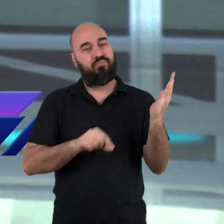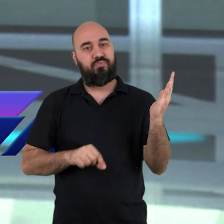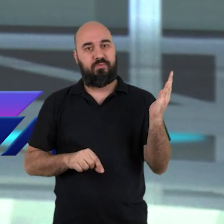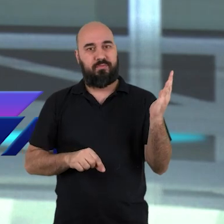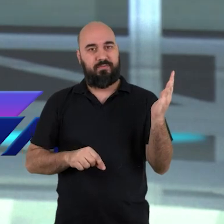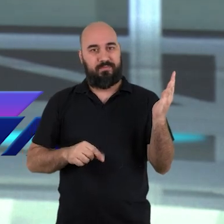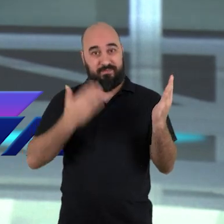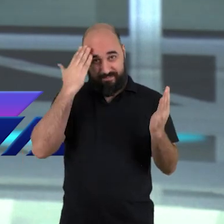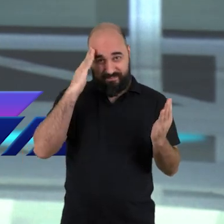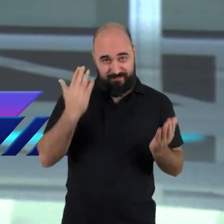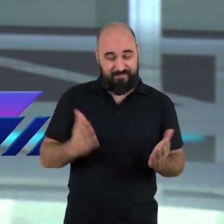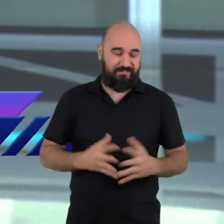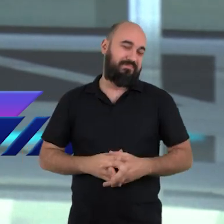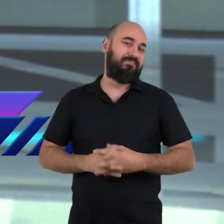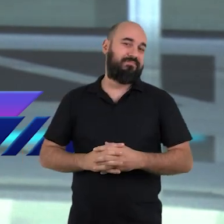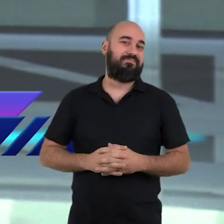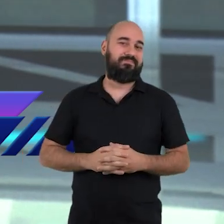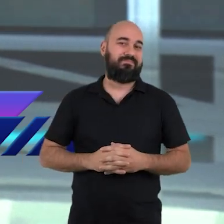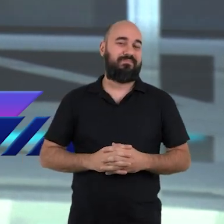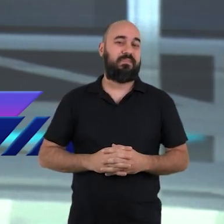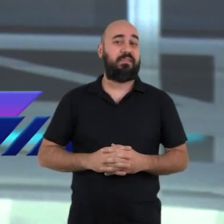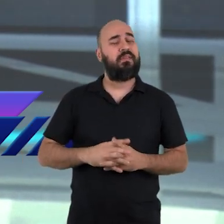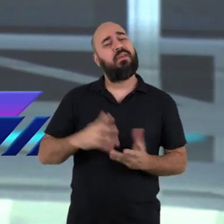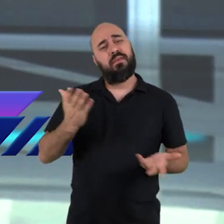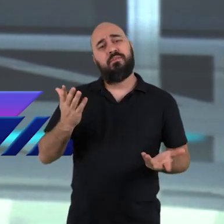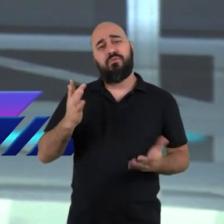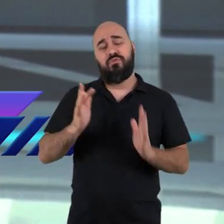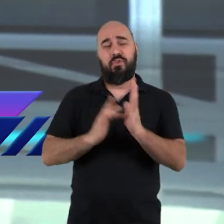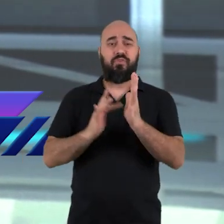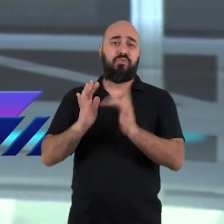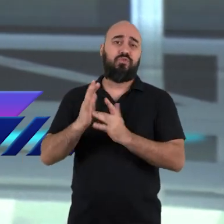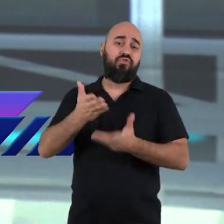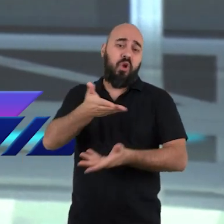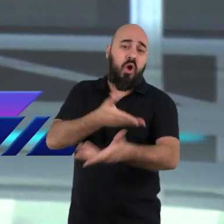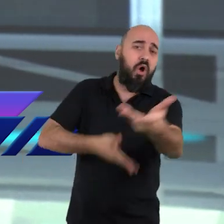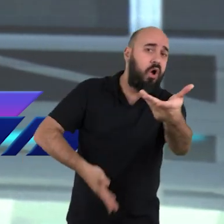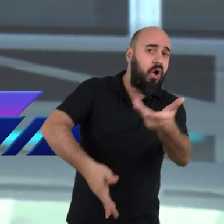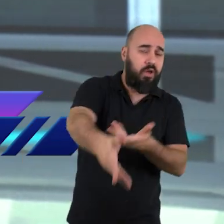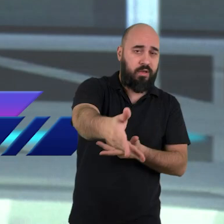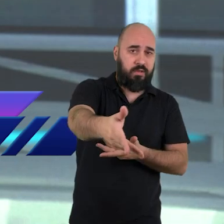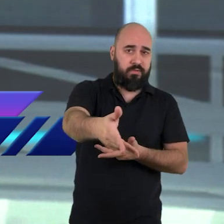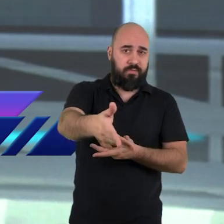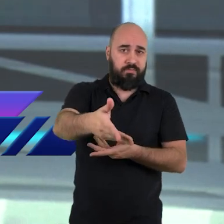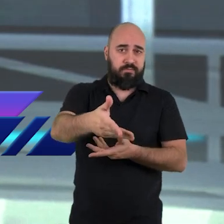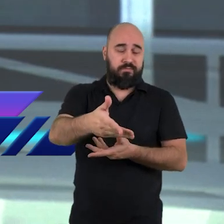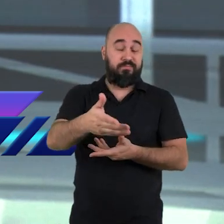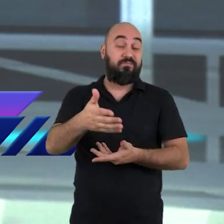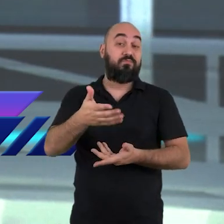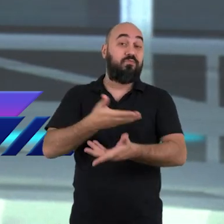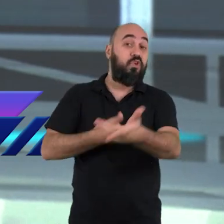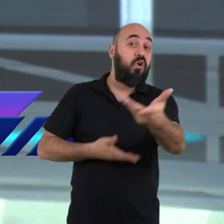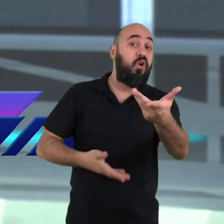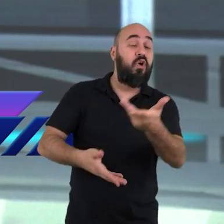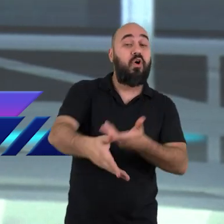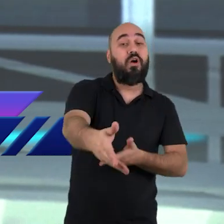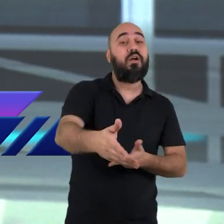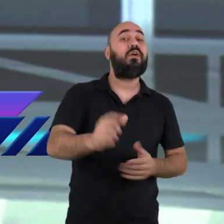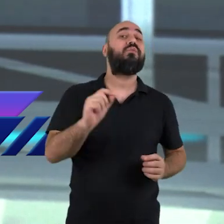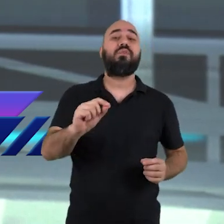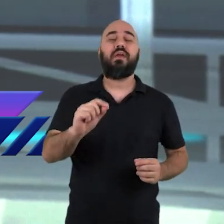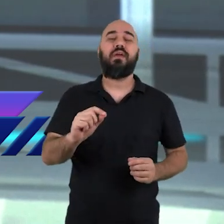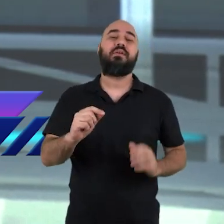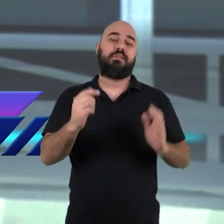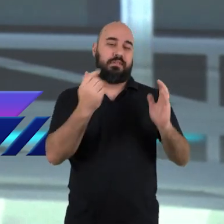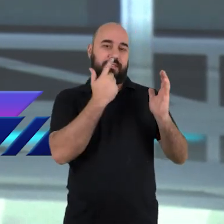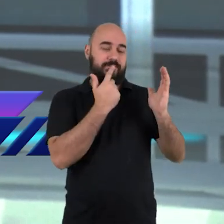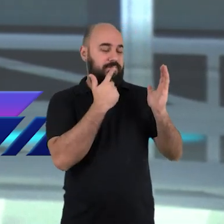troca. É uma troca injusta, é bem verdade, mas essa é a troca que Deus propõe. Ele nos